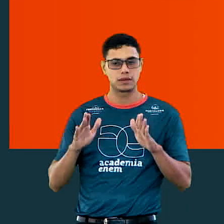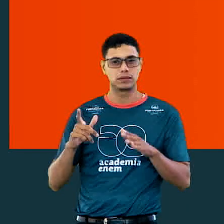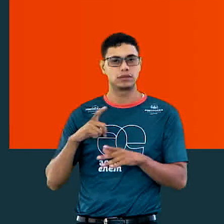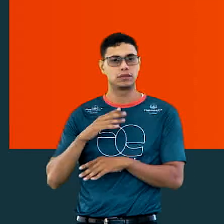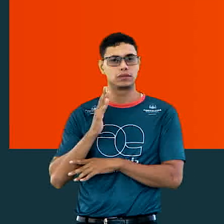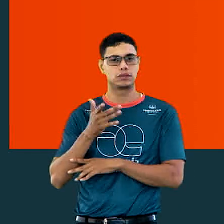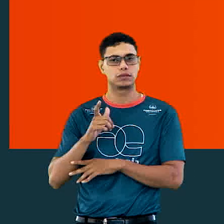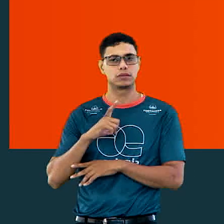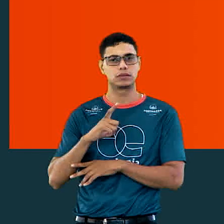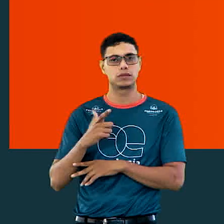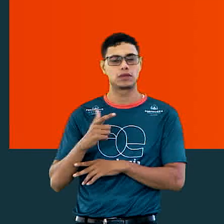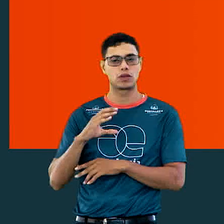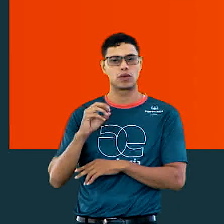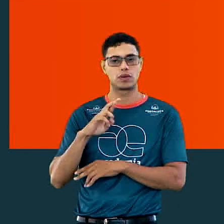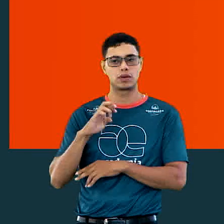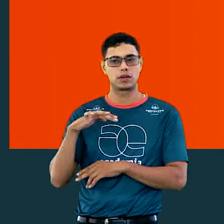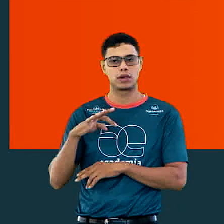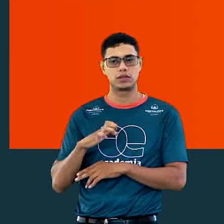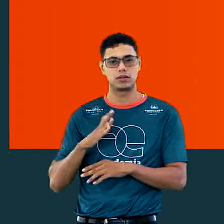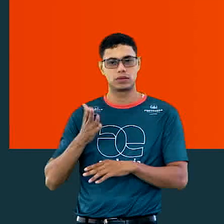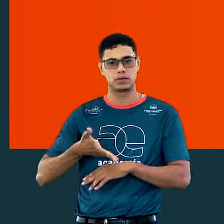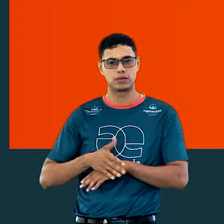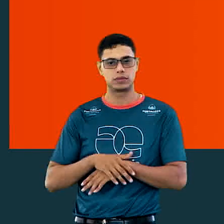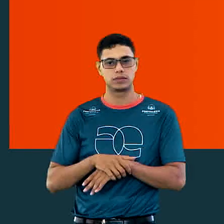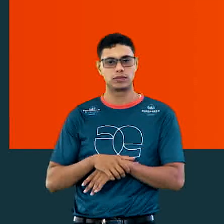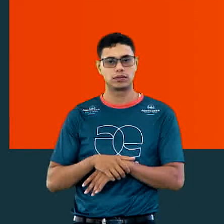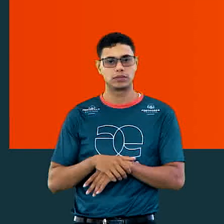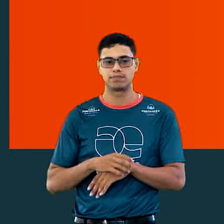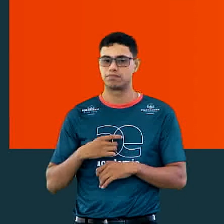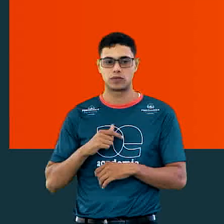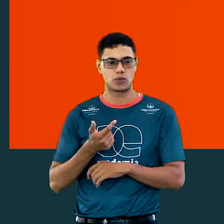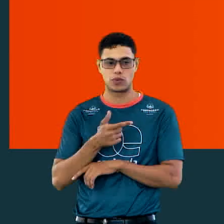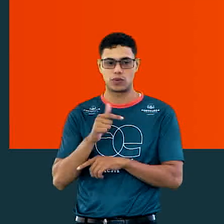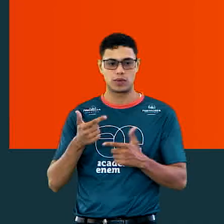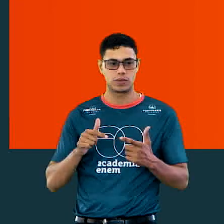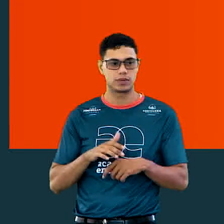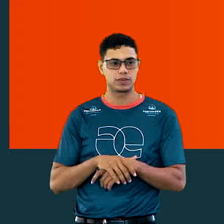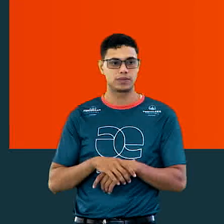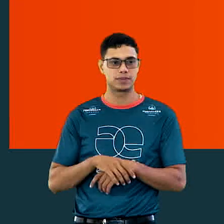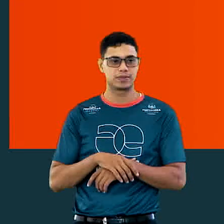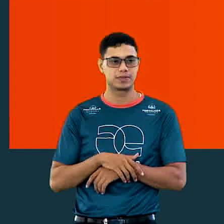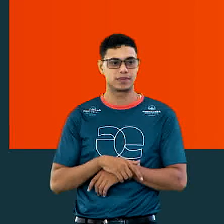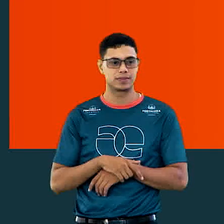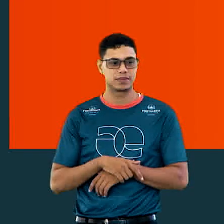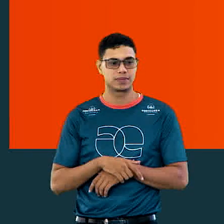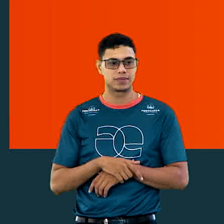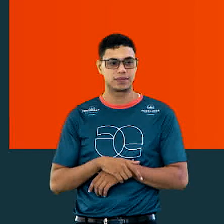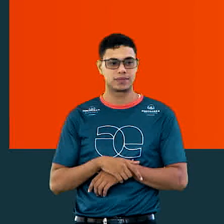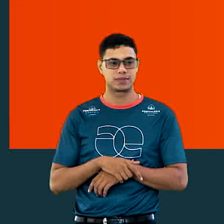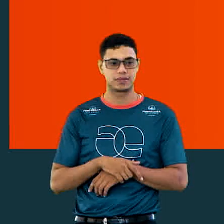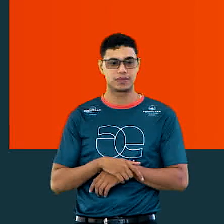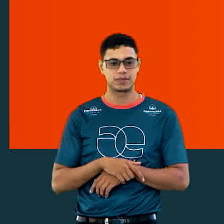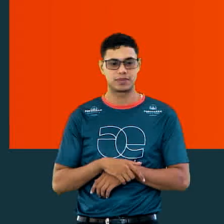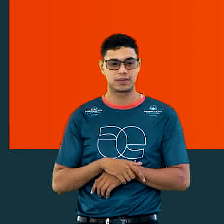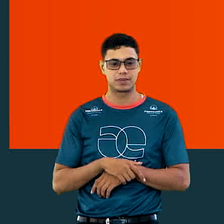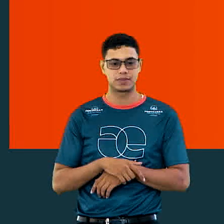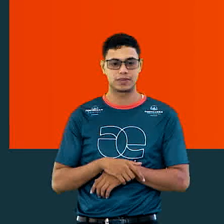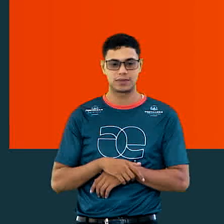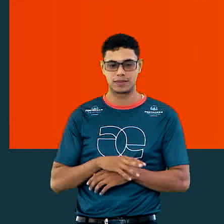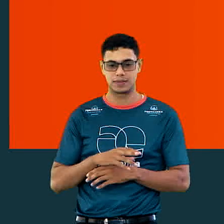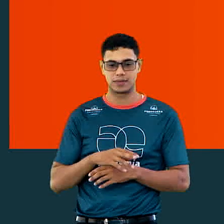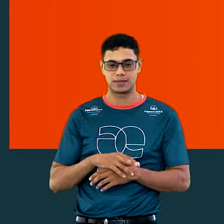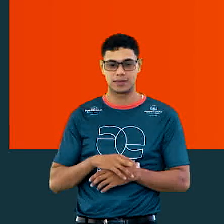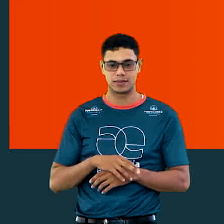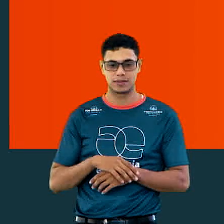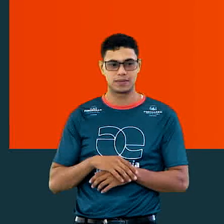tenho corrente nas nossas tomadas? De jeito nenhum. Mas eu achei que tinha, professor, porque quando eu coloco o dedo na